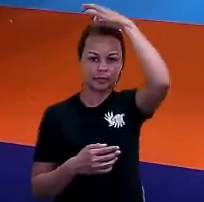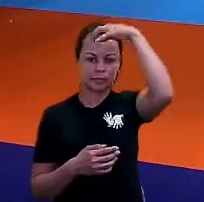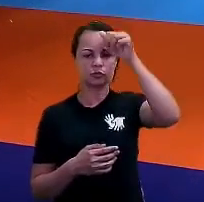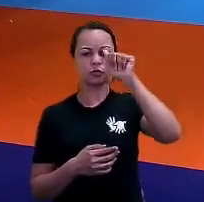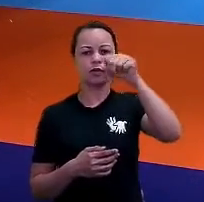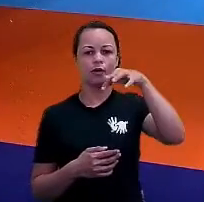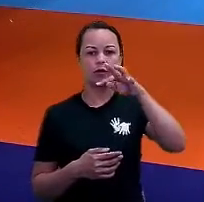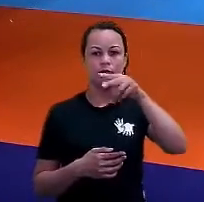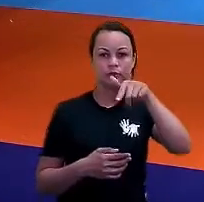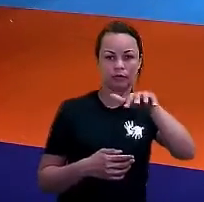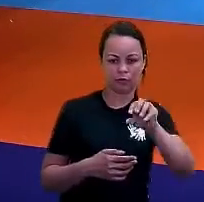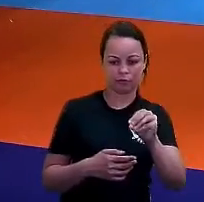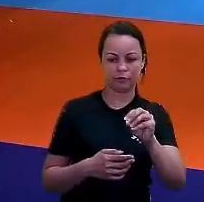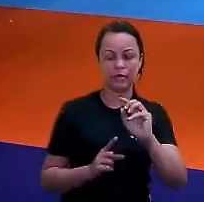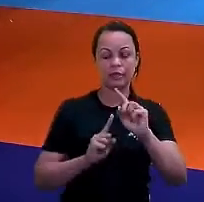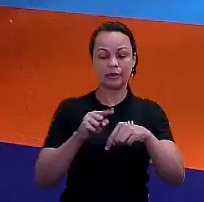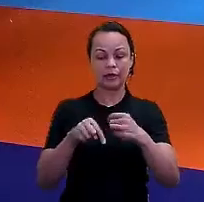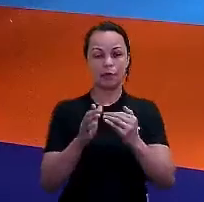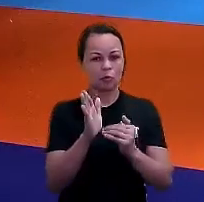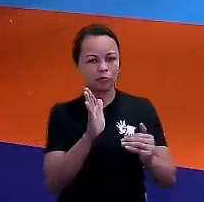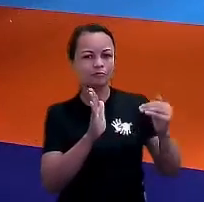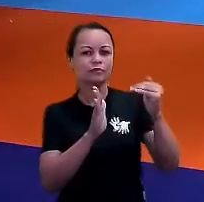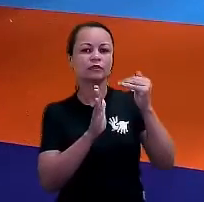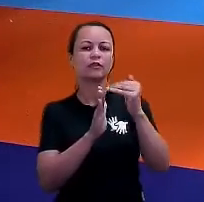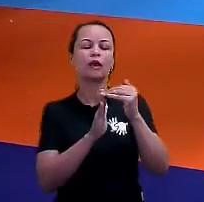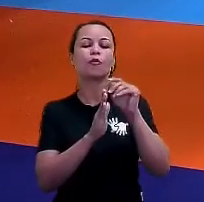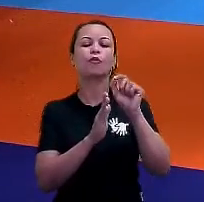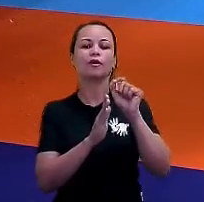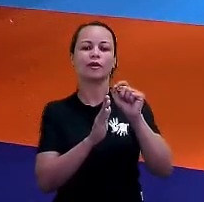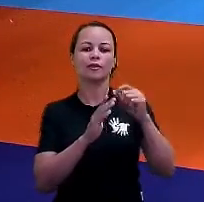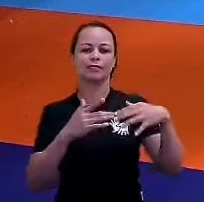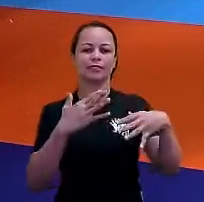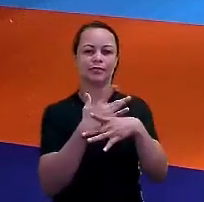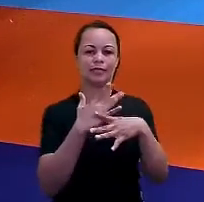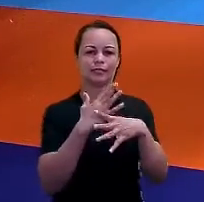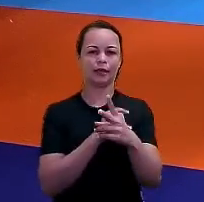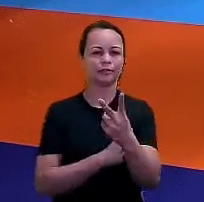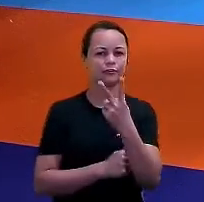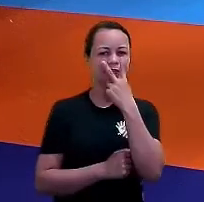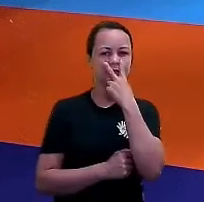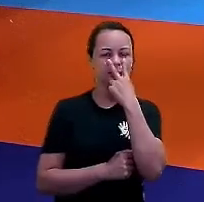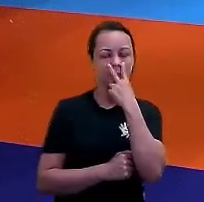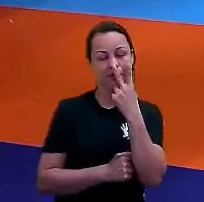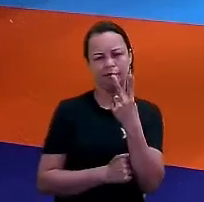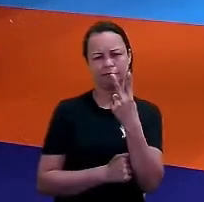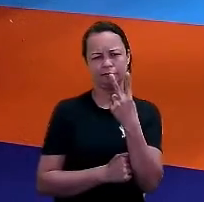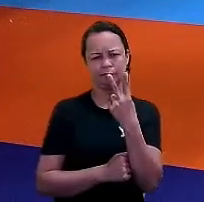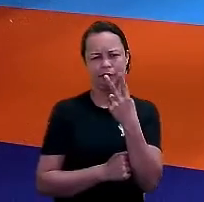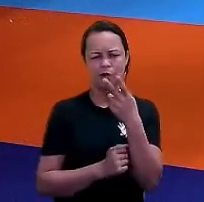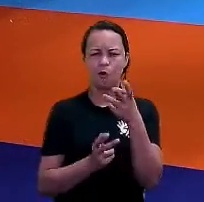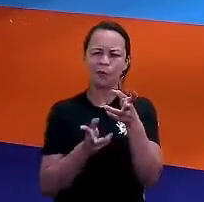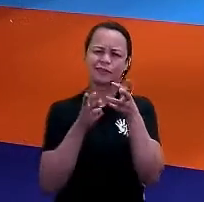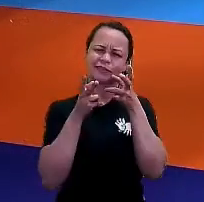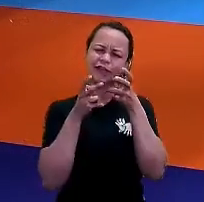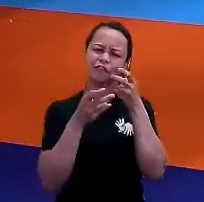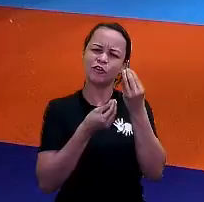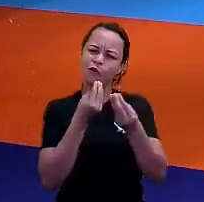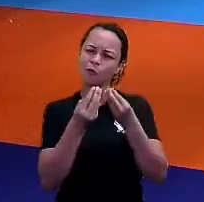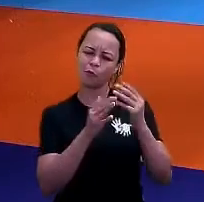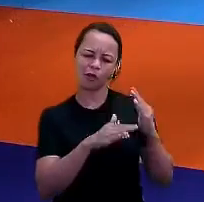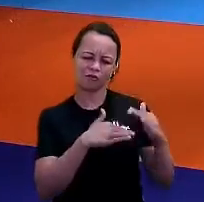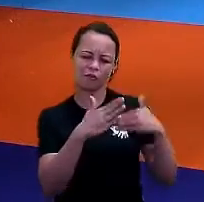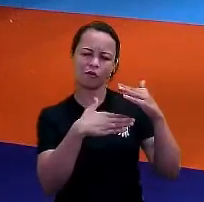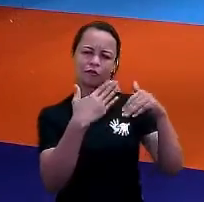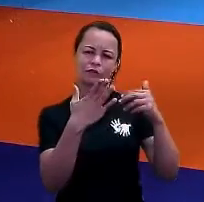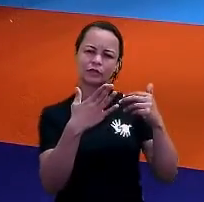e vai passar a se chamar Cidade da Vitória. Olha a evolução histórica, social, tudo isso